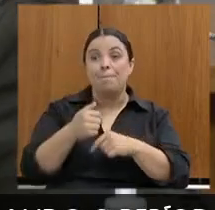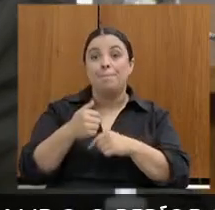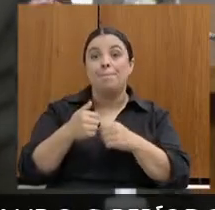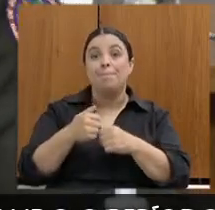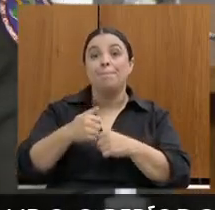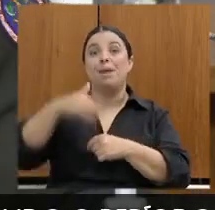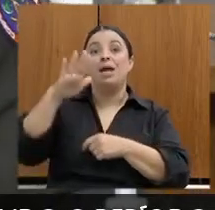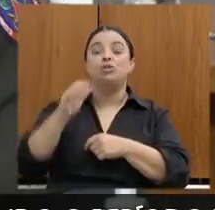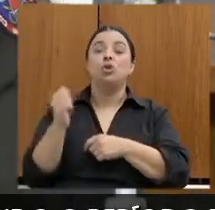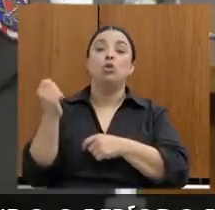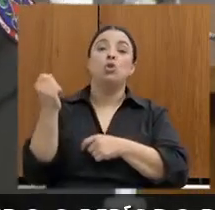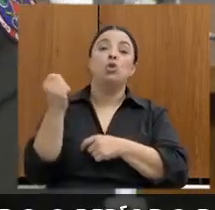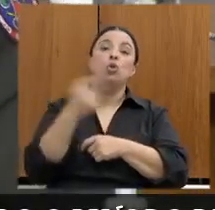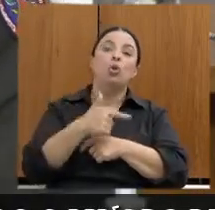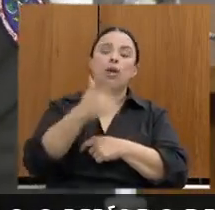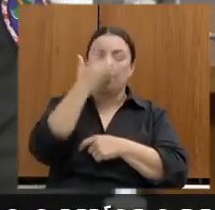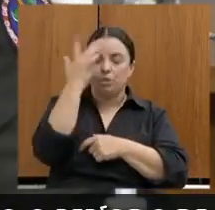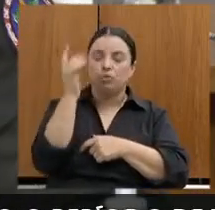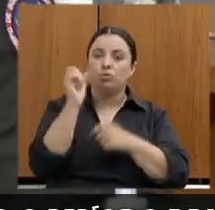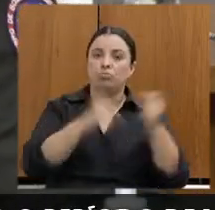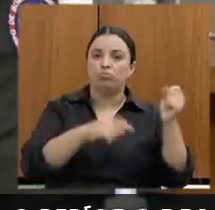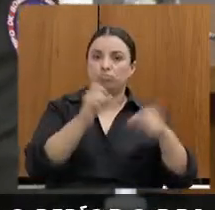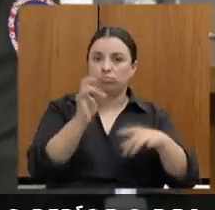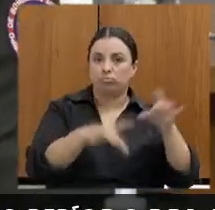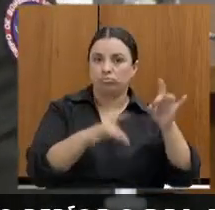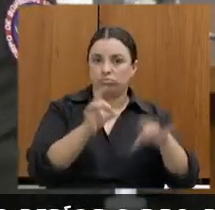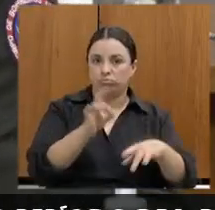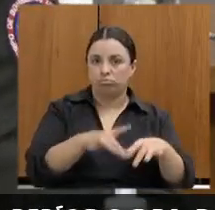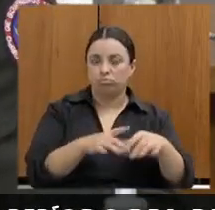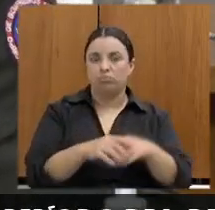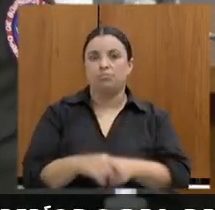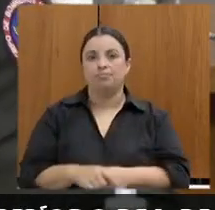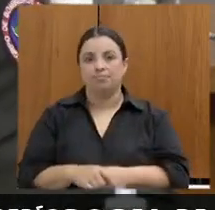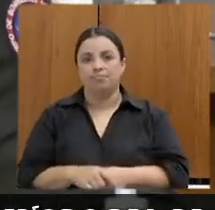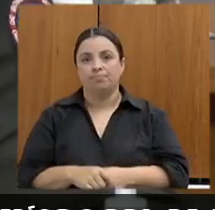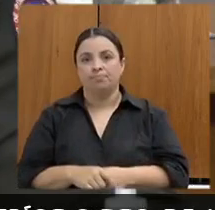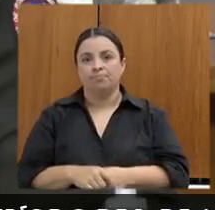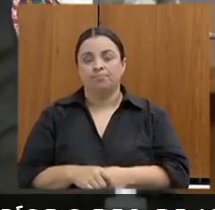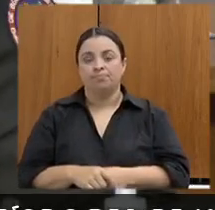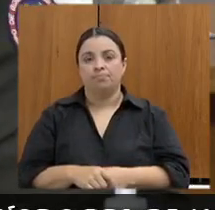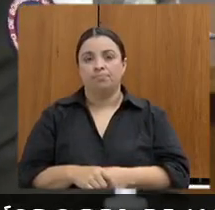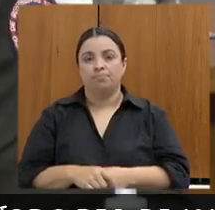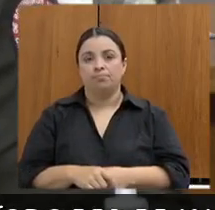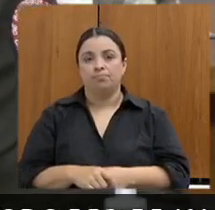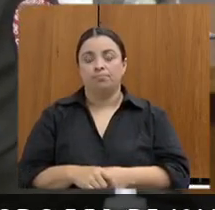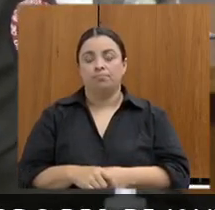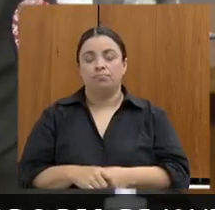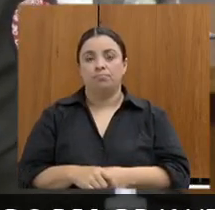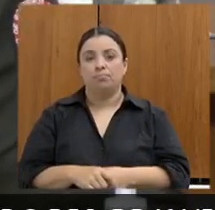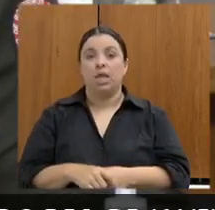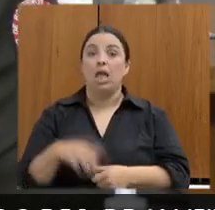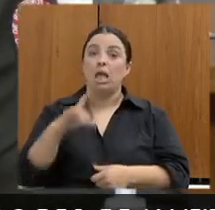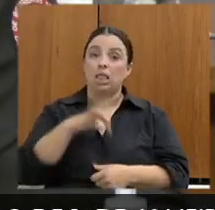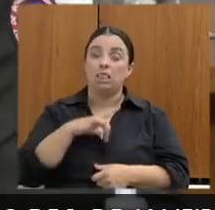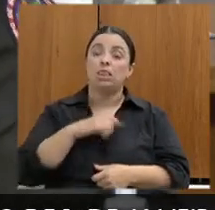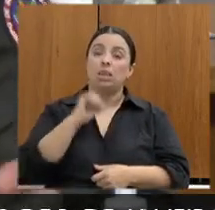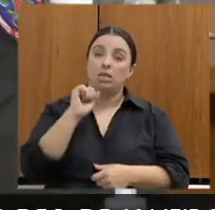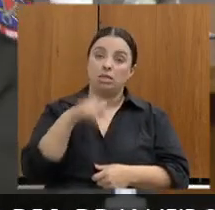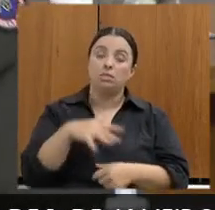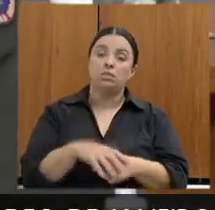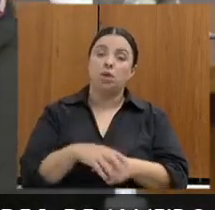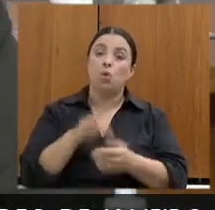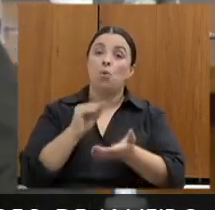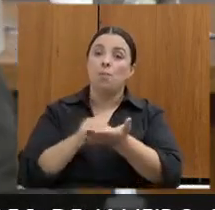nesse período considerado que ela ainda destacar como a senhora bem disse nós temos um 10 a Corporação